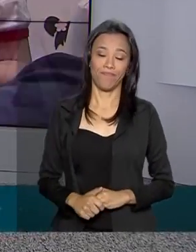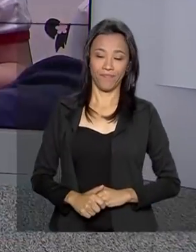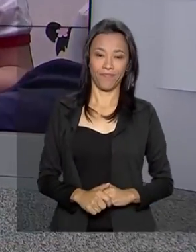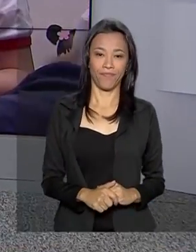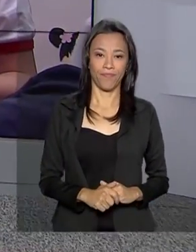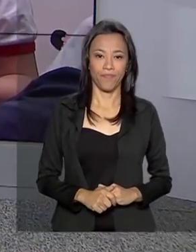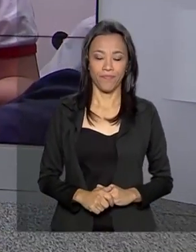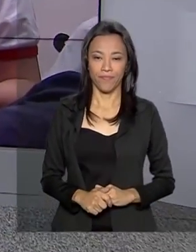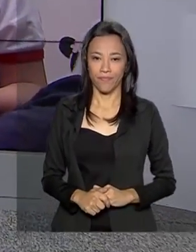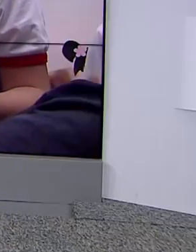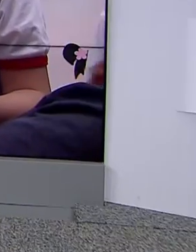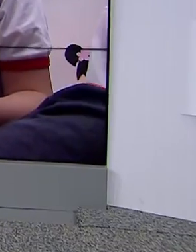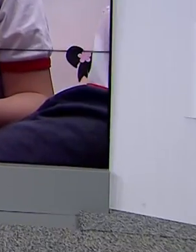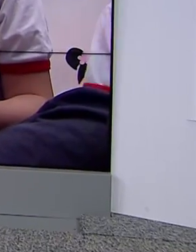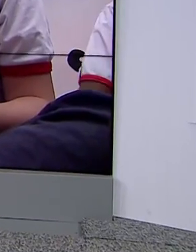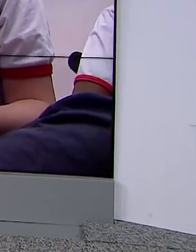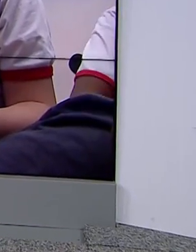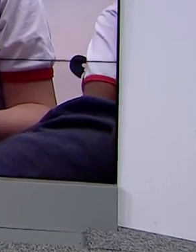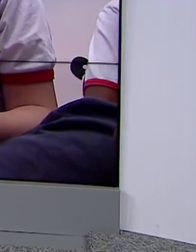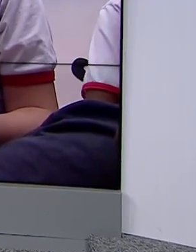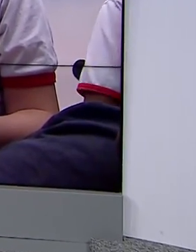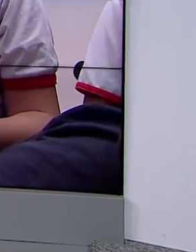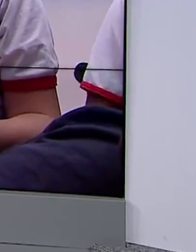Tchau! Tchau!